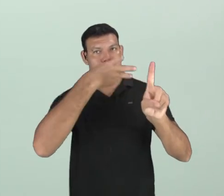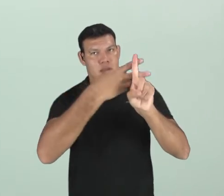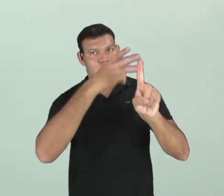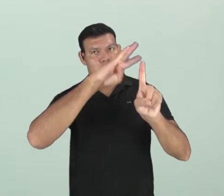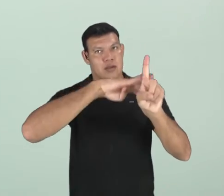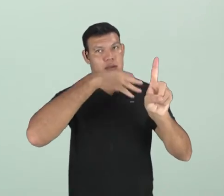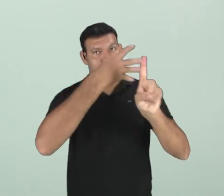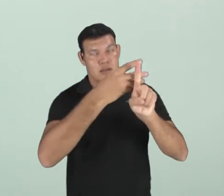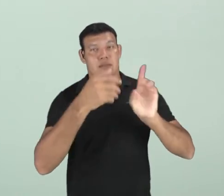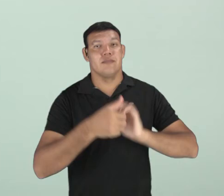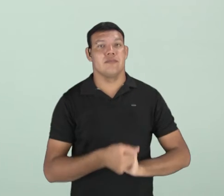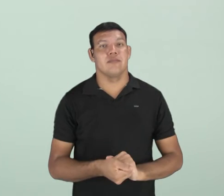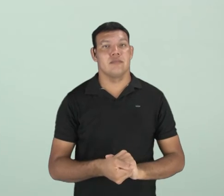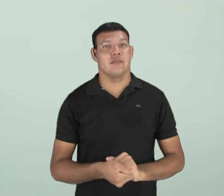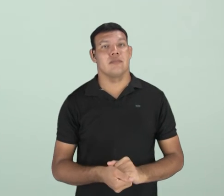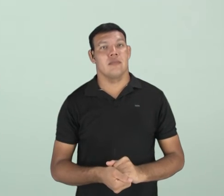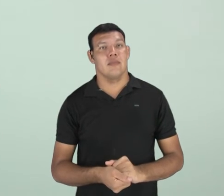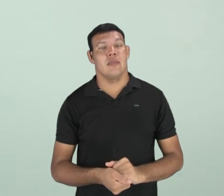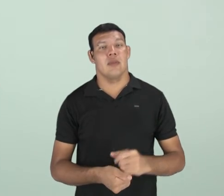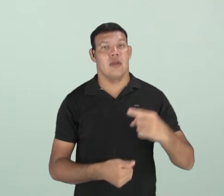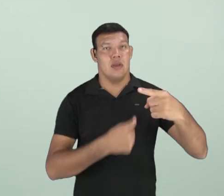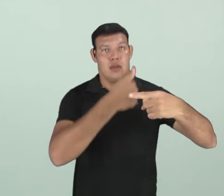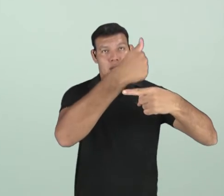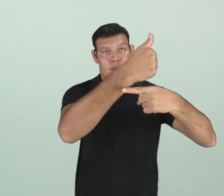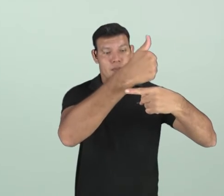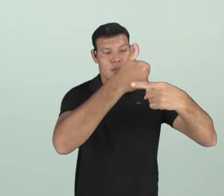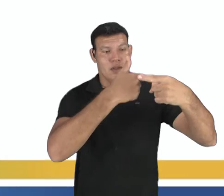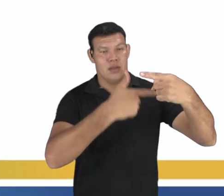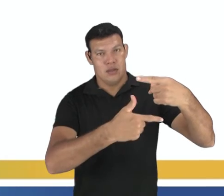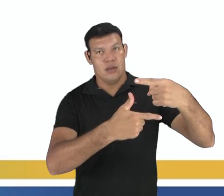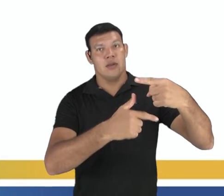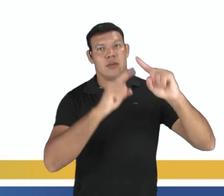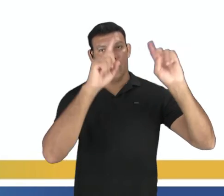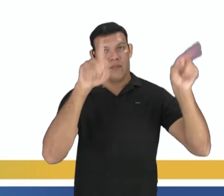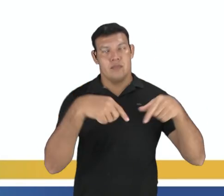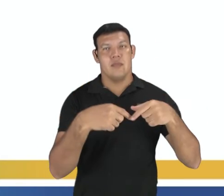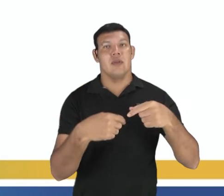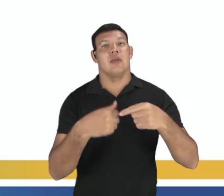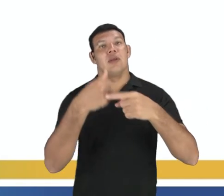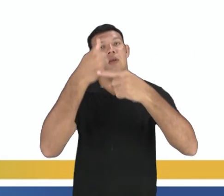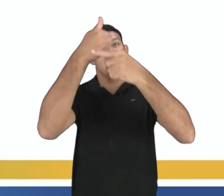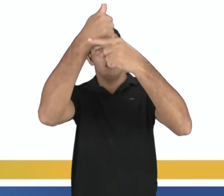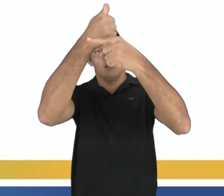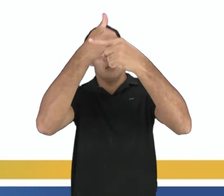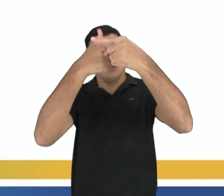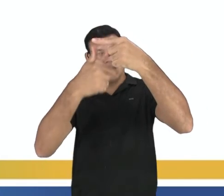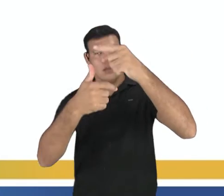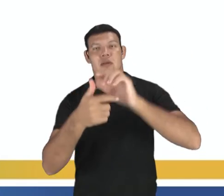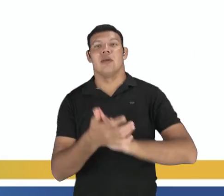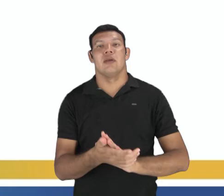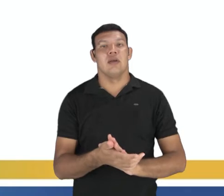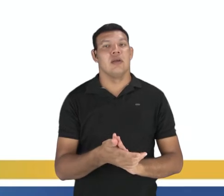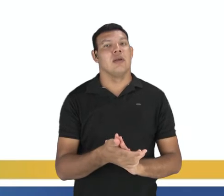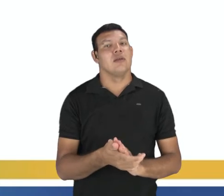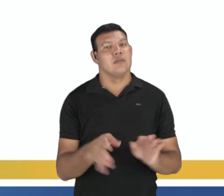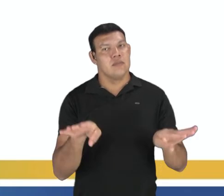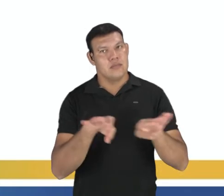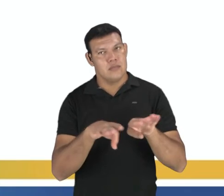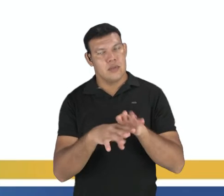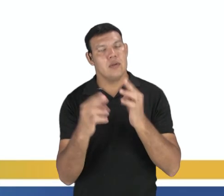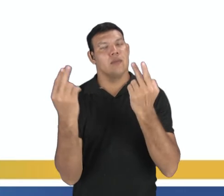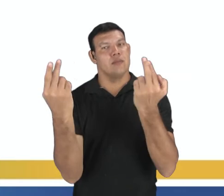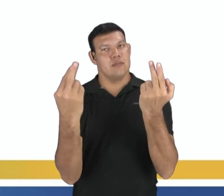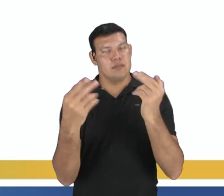meio elevado a uma potência é igual ao próprio meio, que também é elevado à